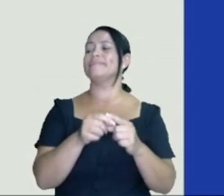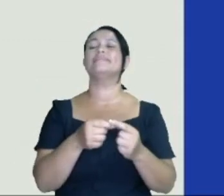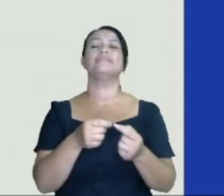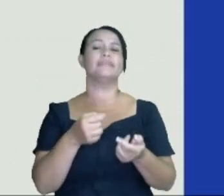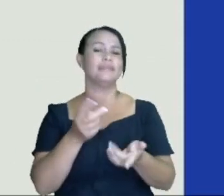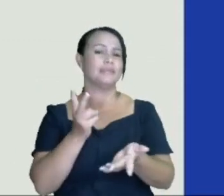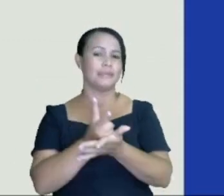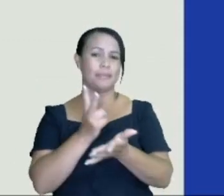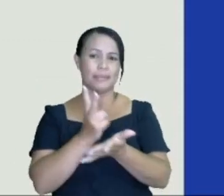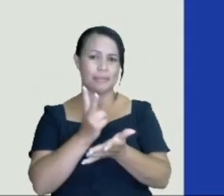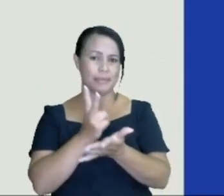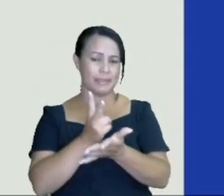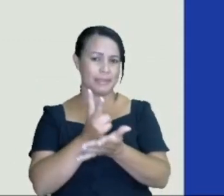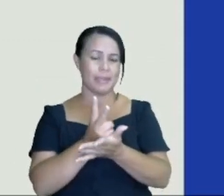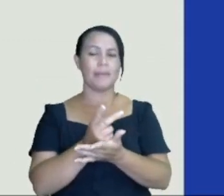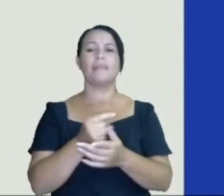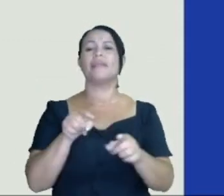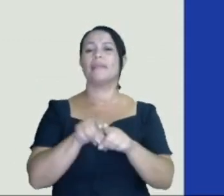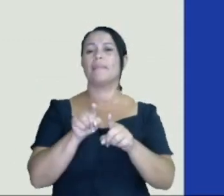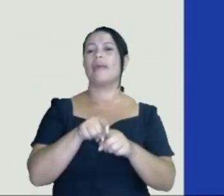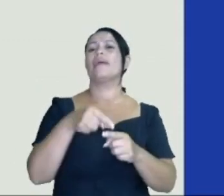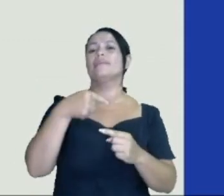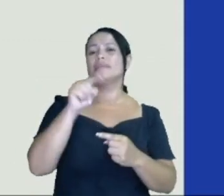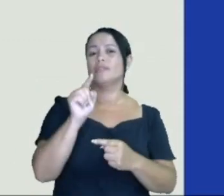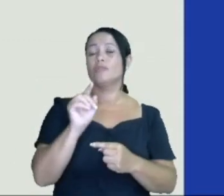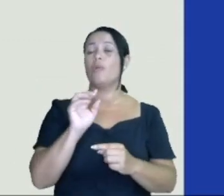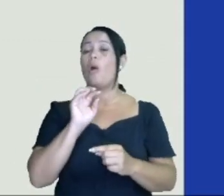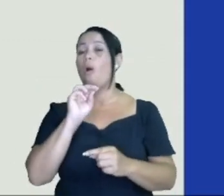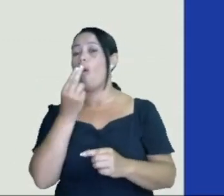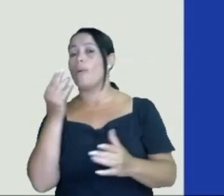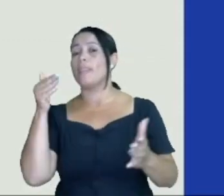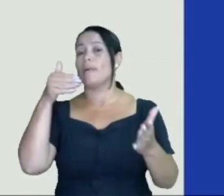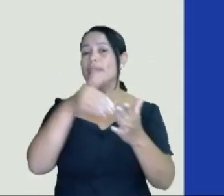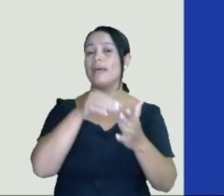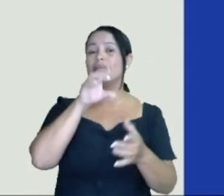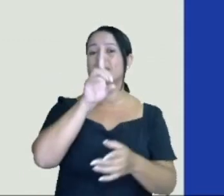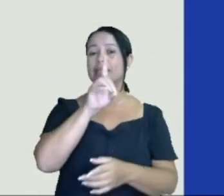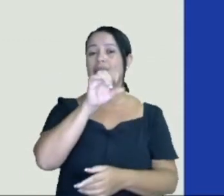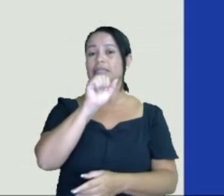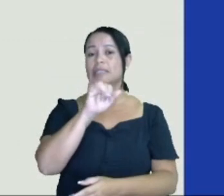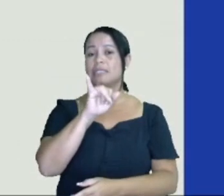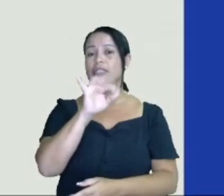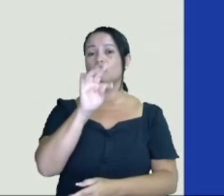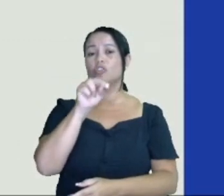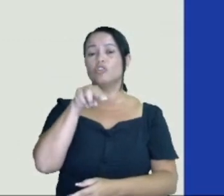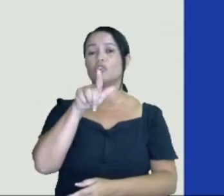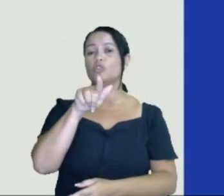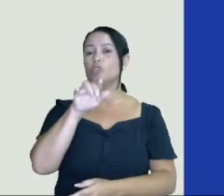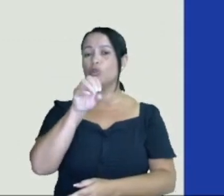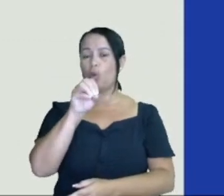ão, ou terminadas em ditongo, se acentua-se. Lembrando, terminadas